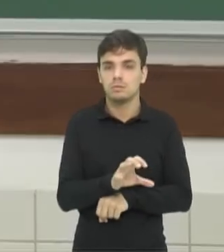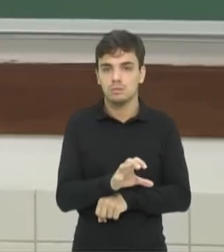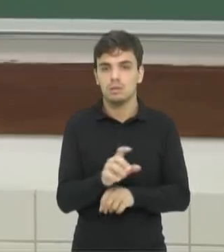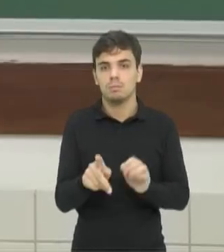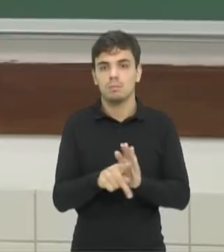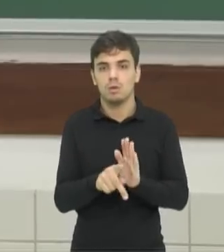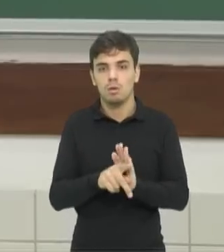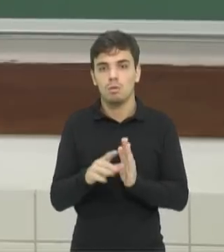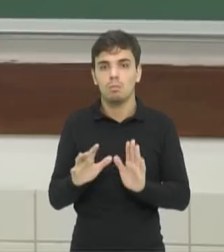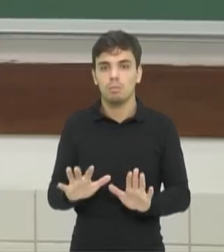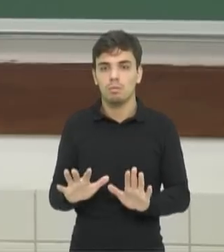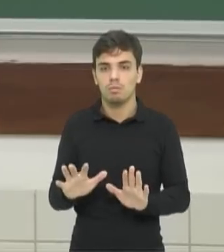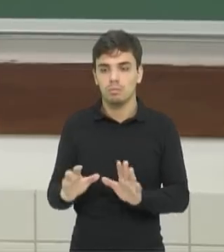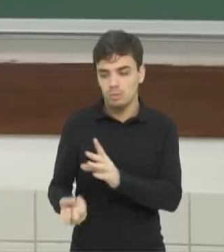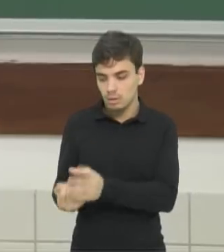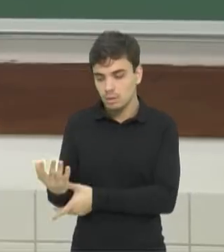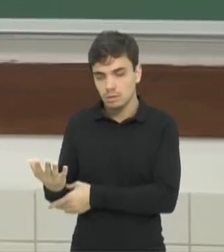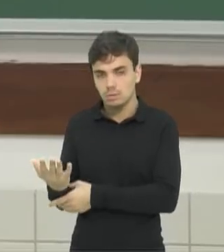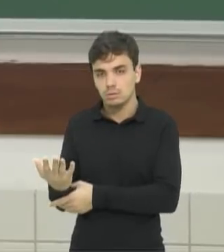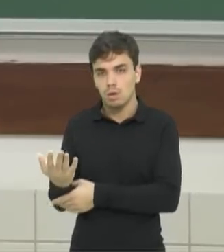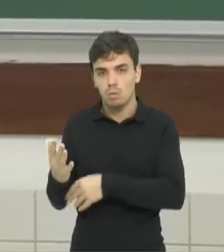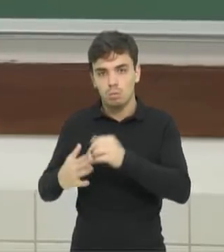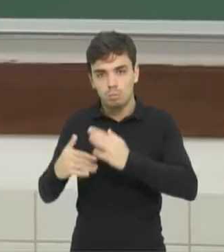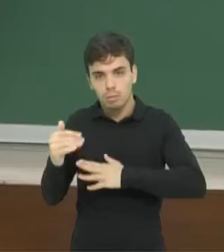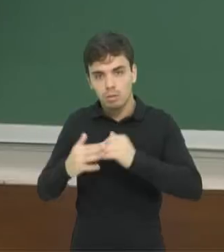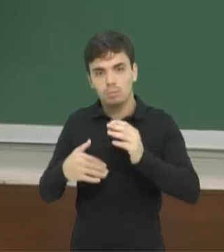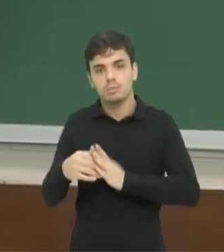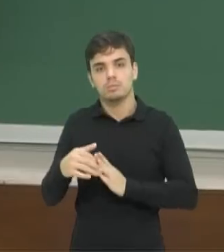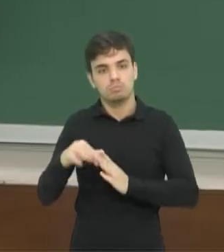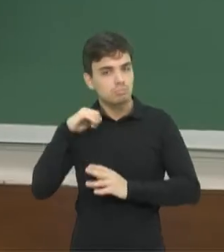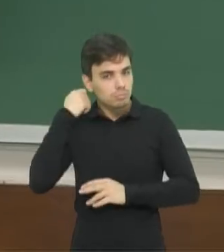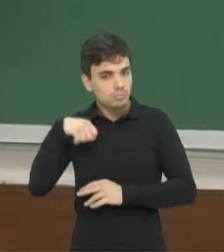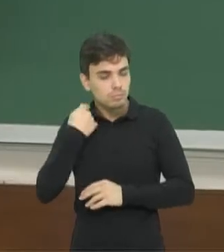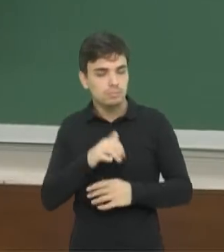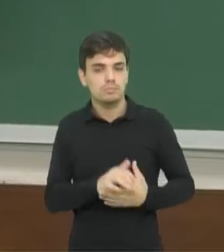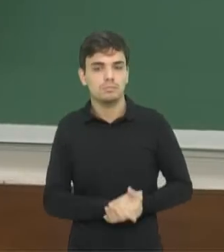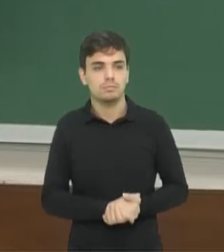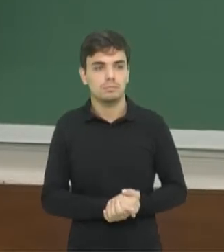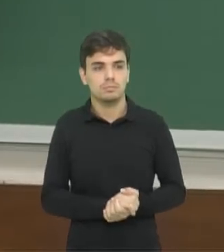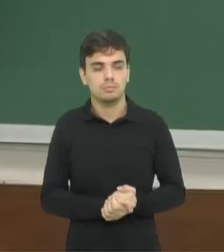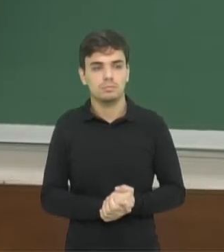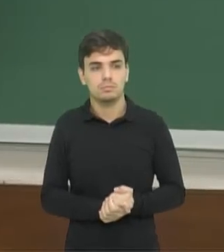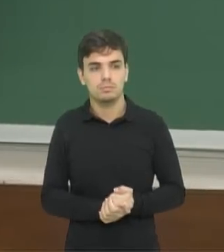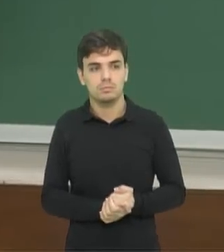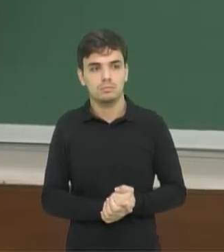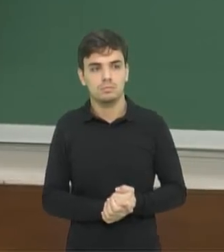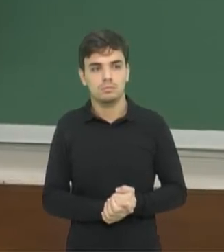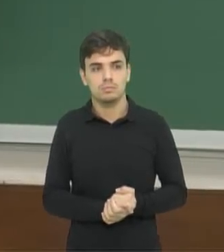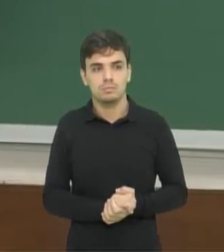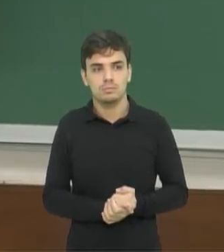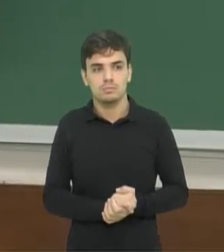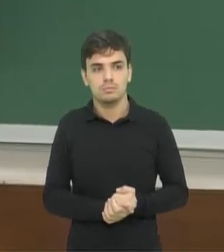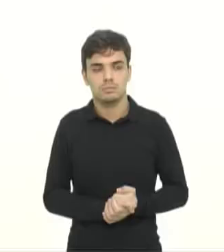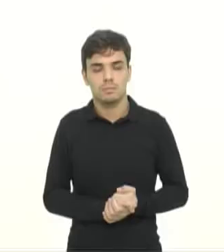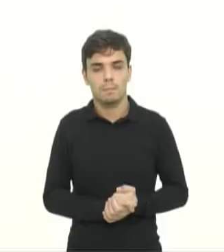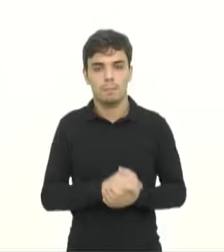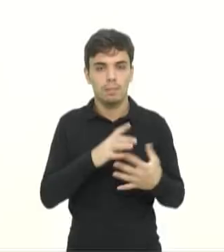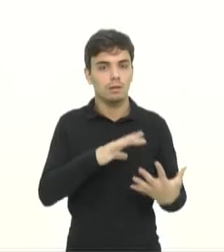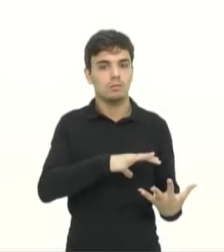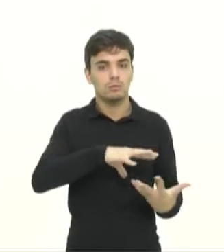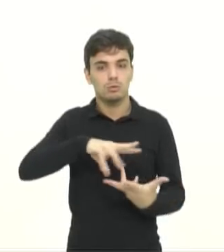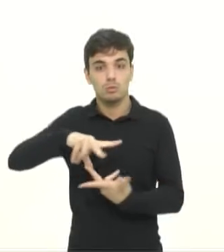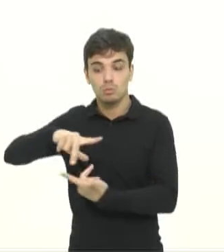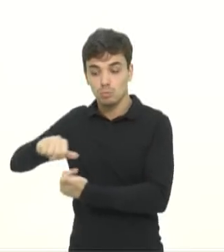questão do artista, da criação do artista. Então vamos lá que tem mais coisas para a gente ver. O mundo e a cena artística